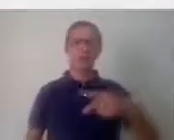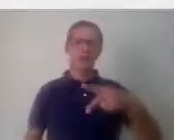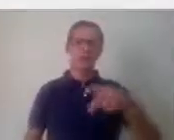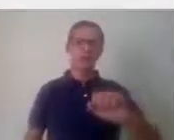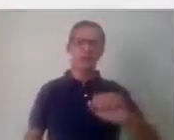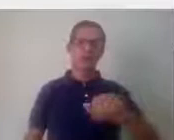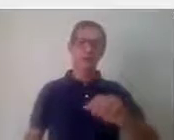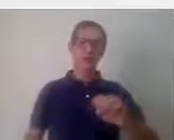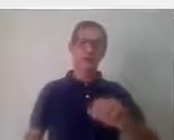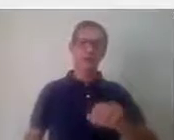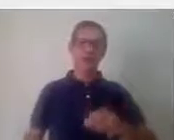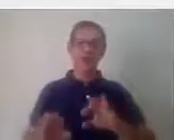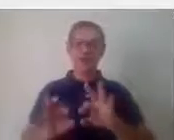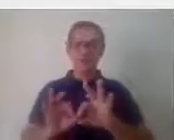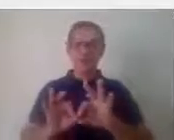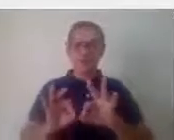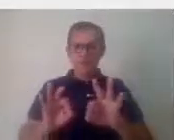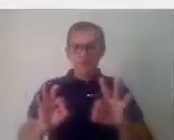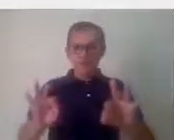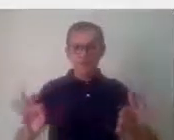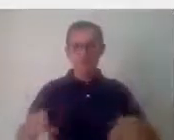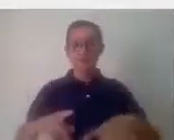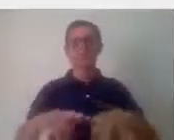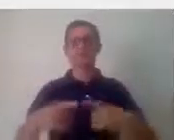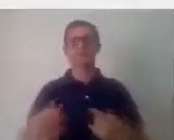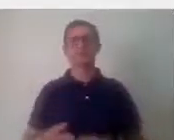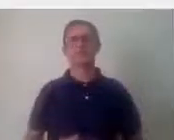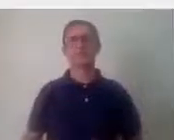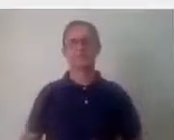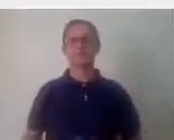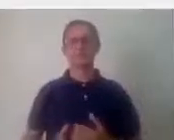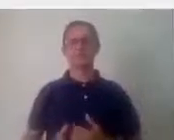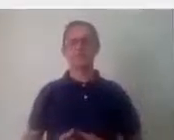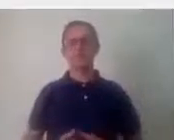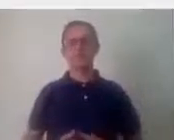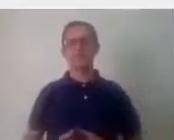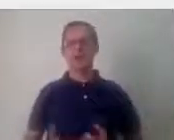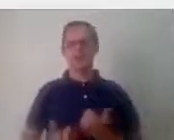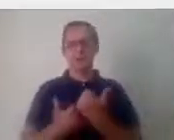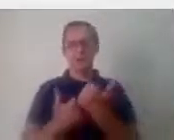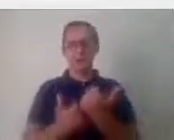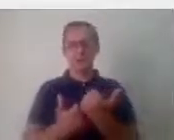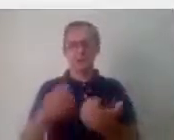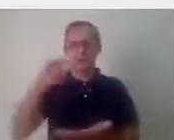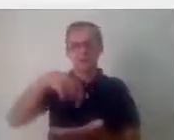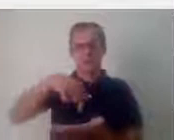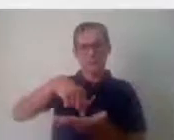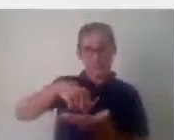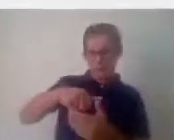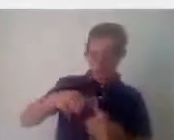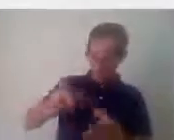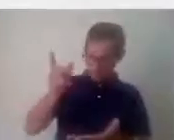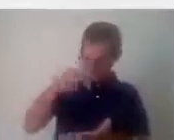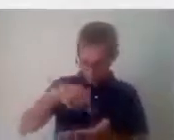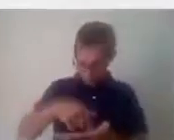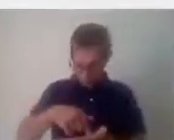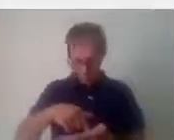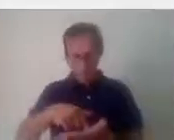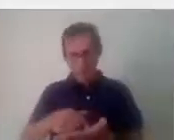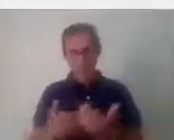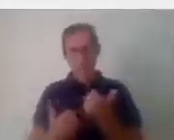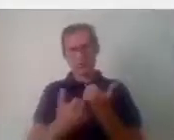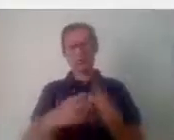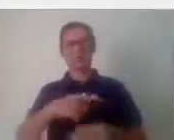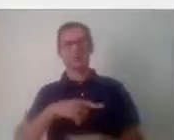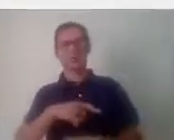fina, aí ela sendo equilibrada por um ponto. Esse ponto de equilíbrio aí é o que nós